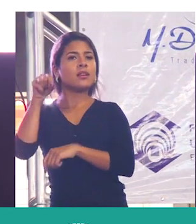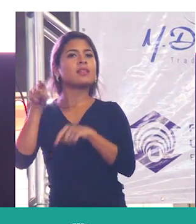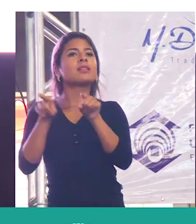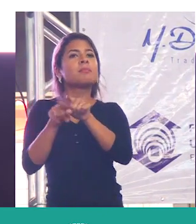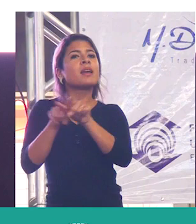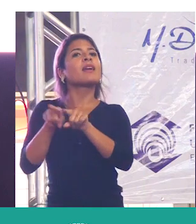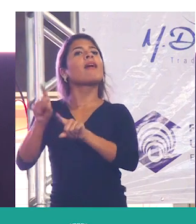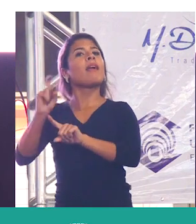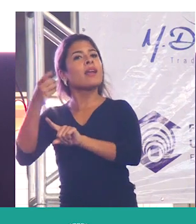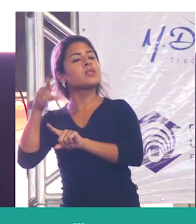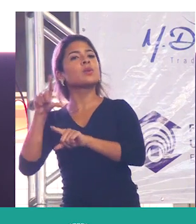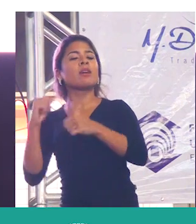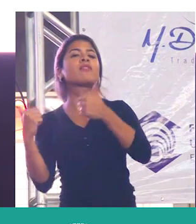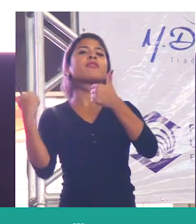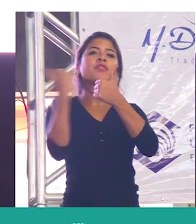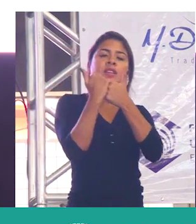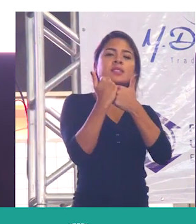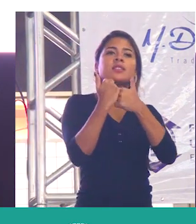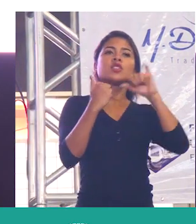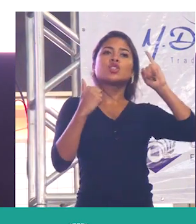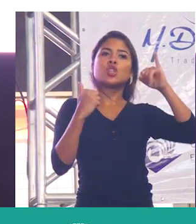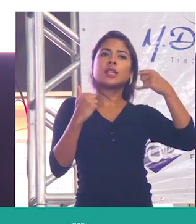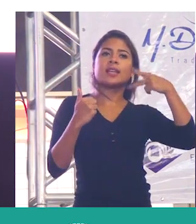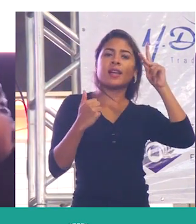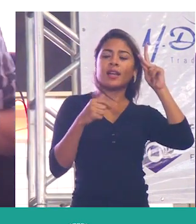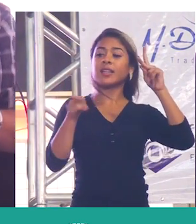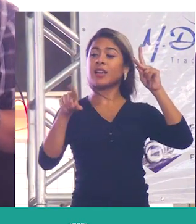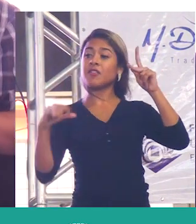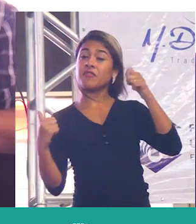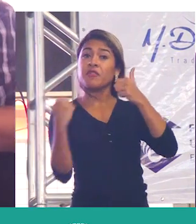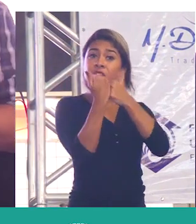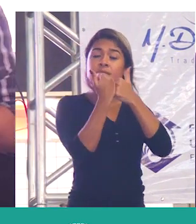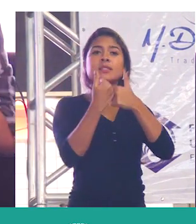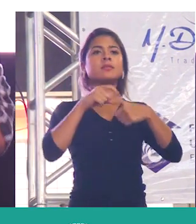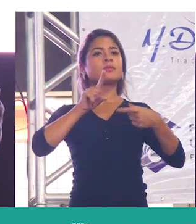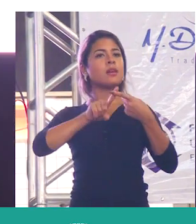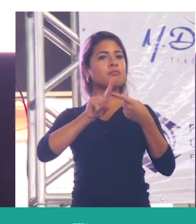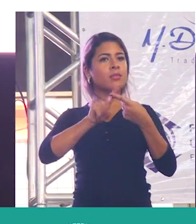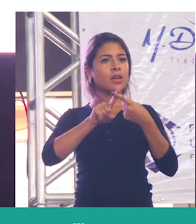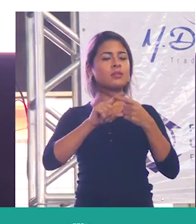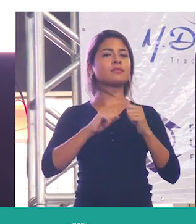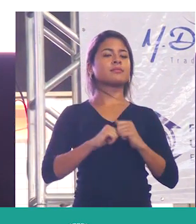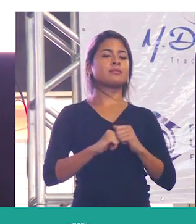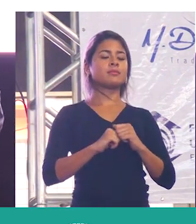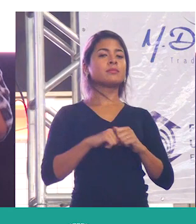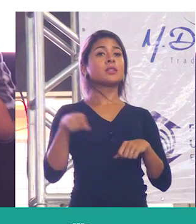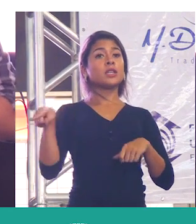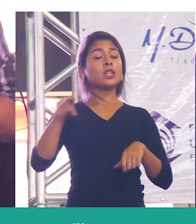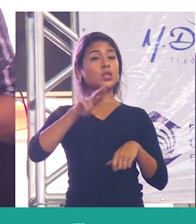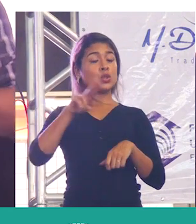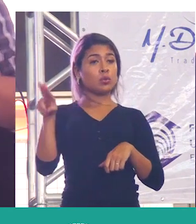JK. Esse cara aí, pessoal, João Goulart, João Belchior Marques Goulart,